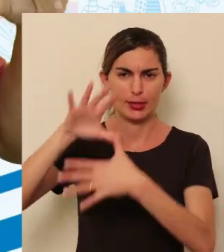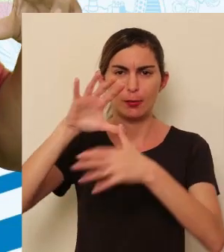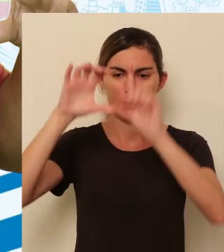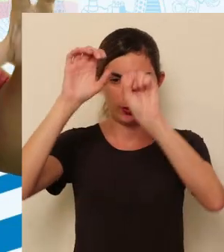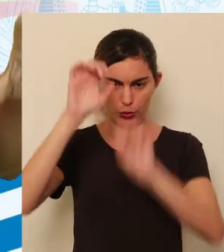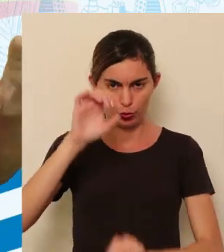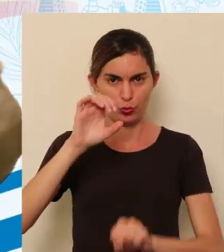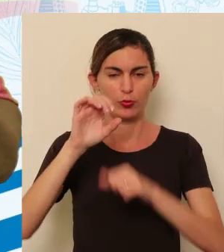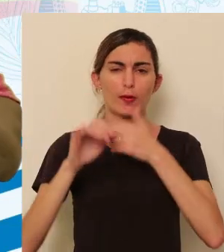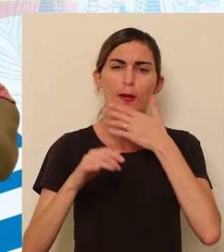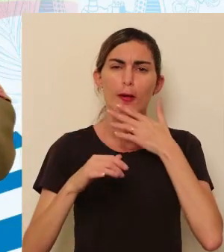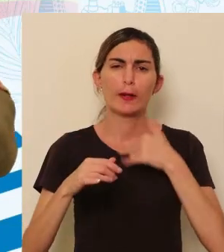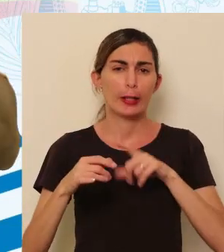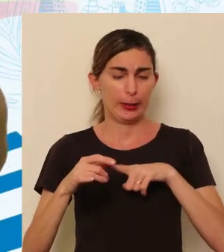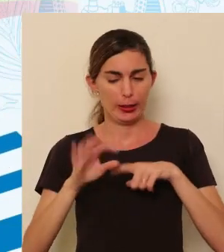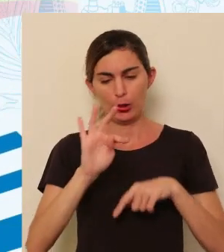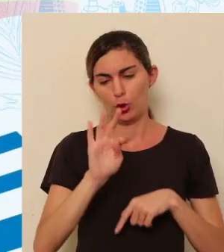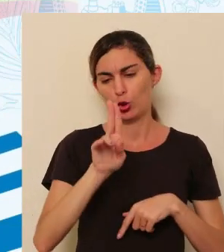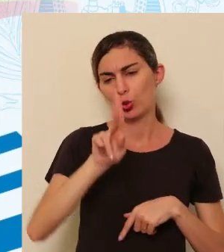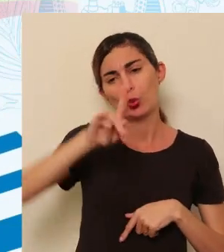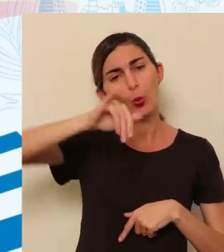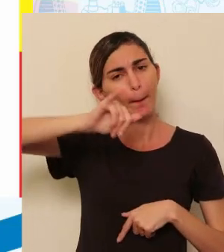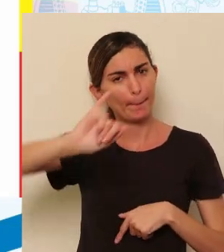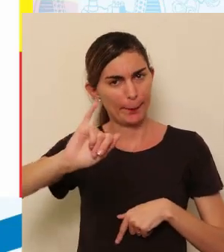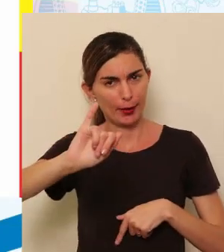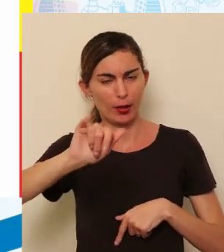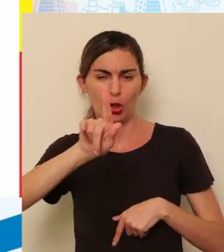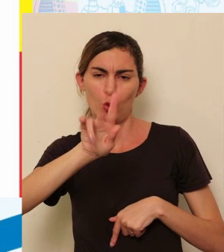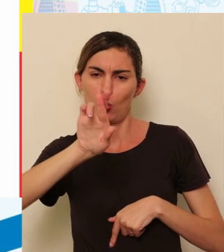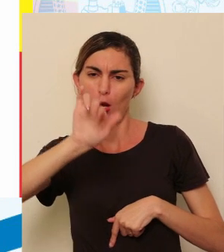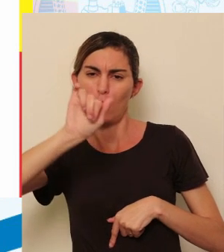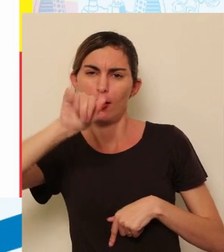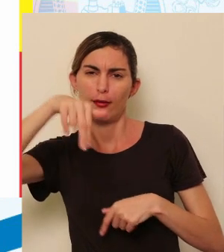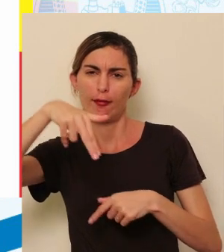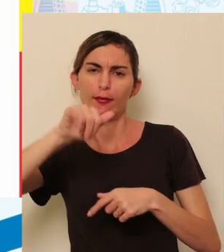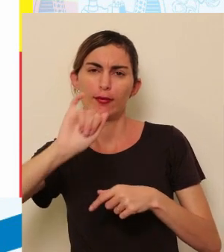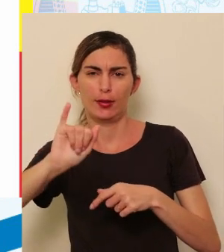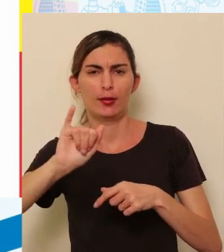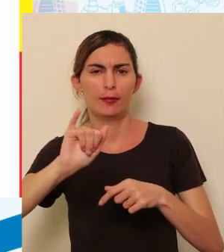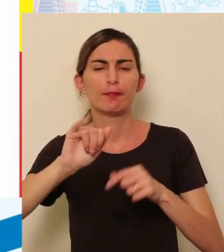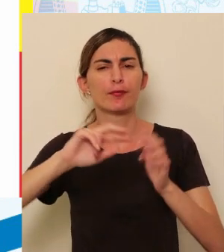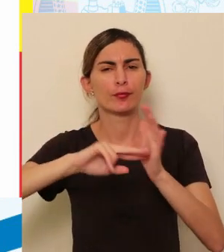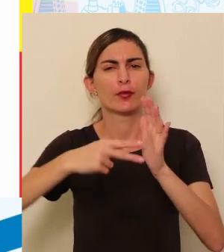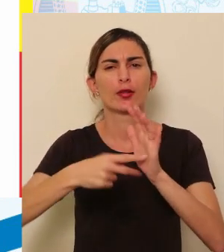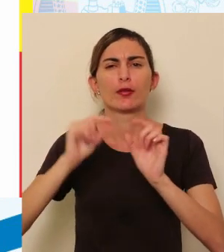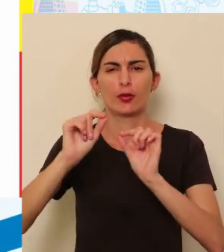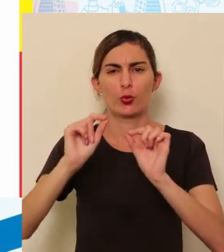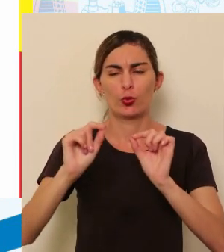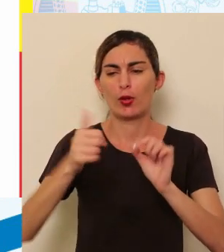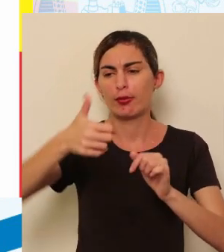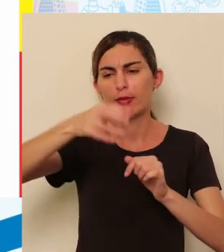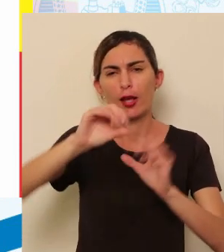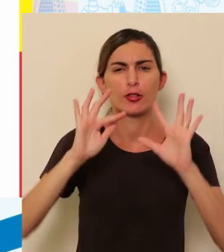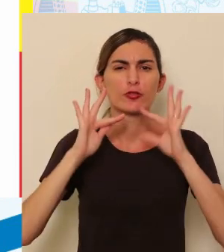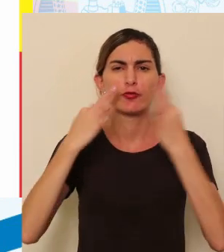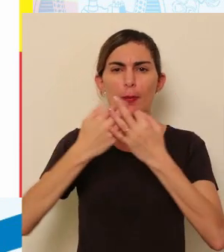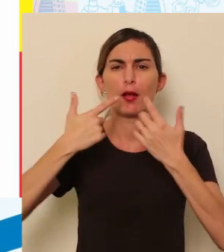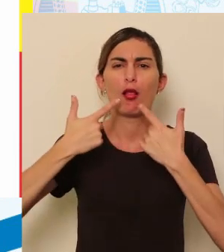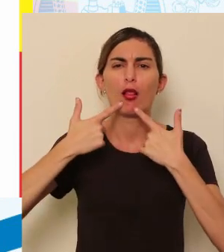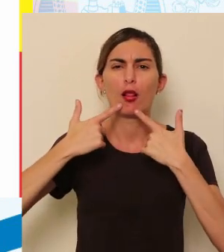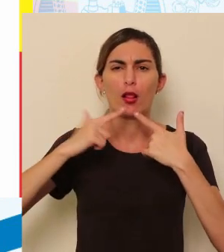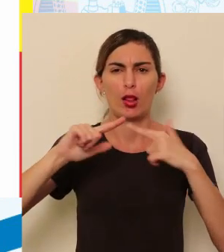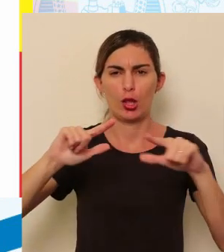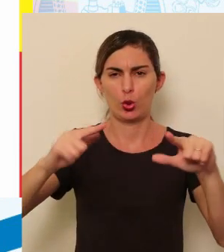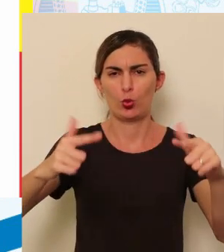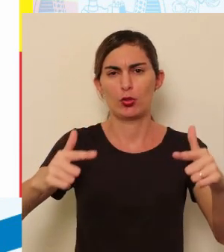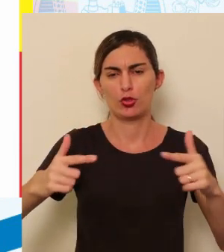ou tivemos, os Tupi-Guarani. O termo Tupi-Guarani é designado para definir uma das 10 famílias